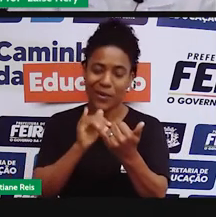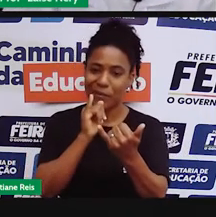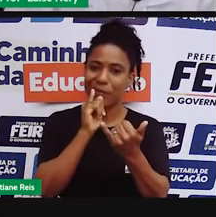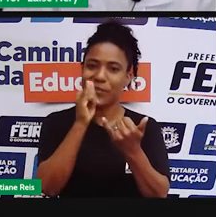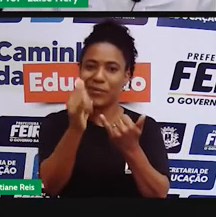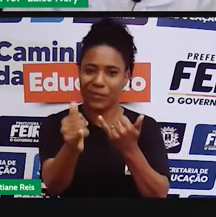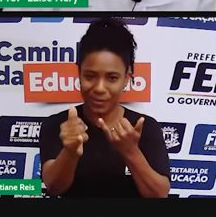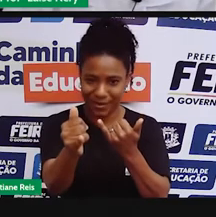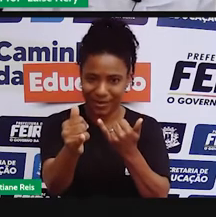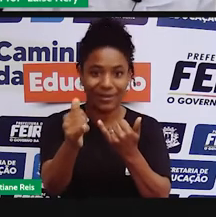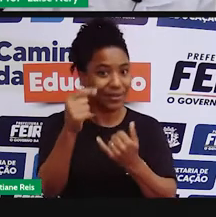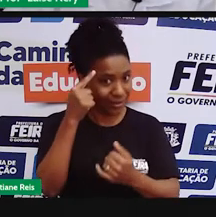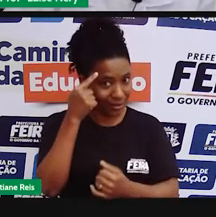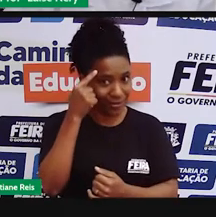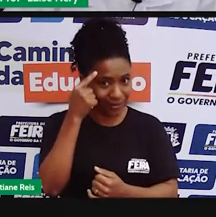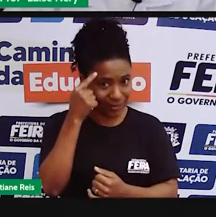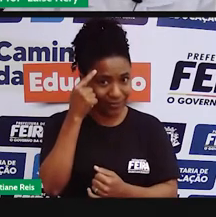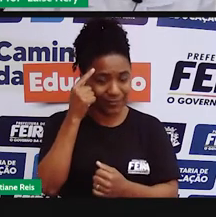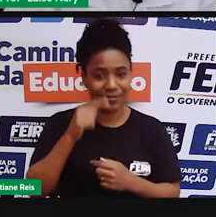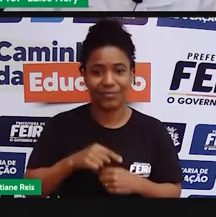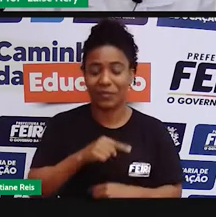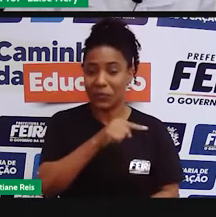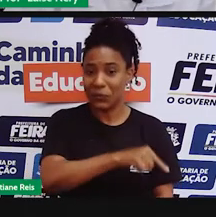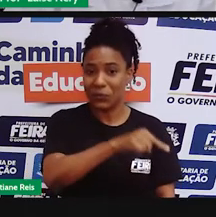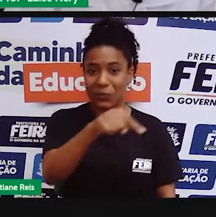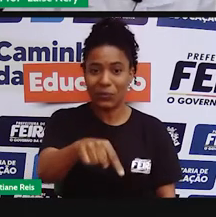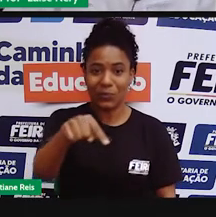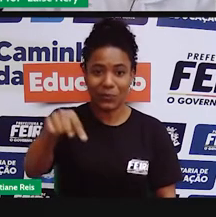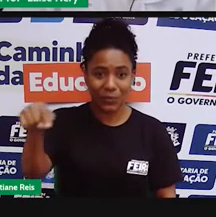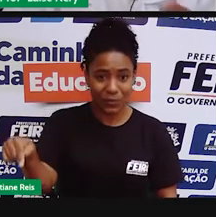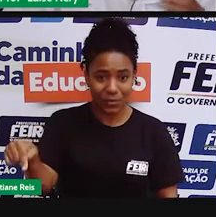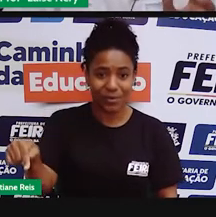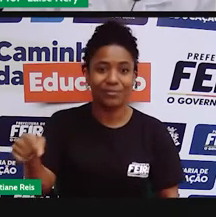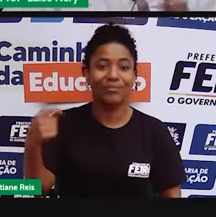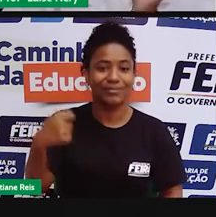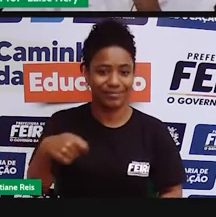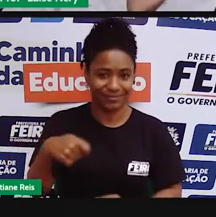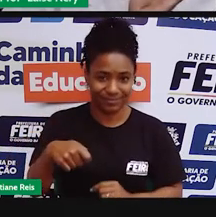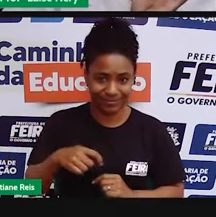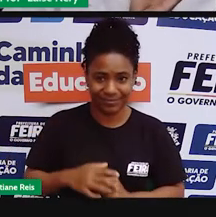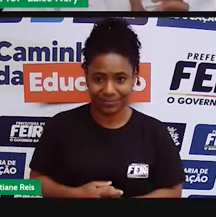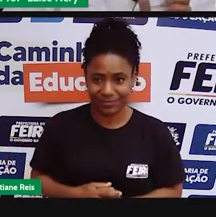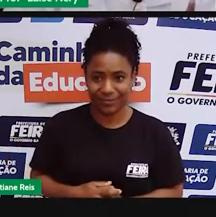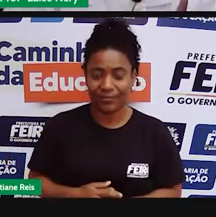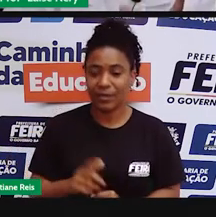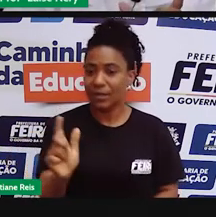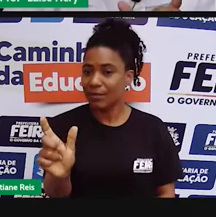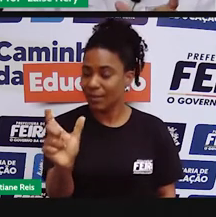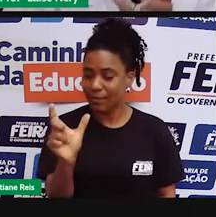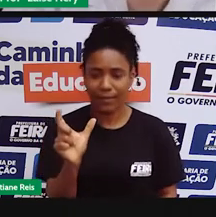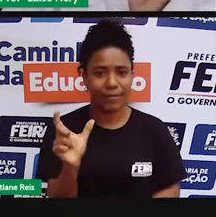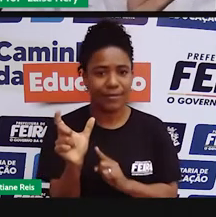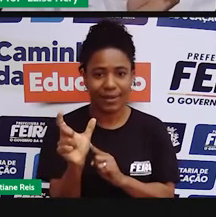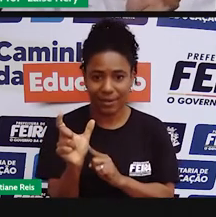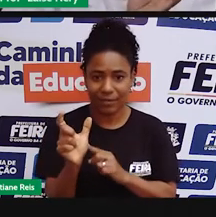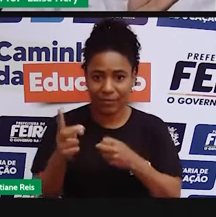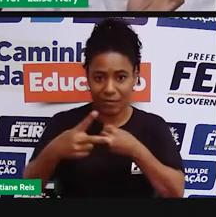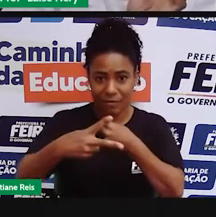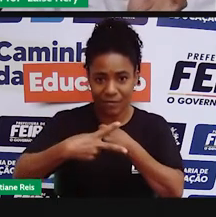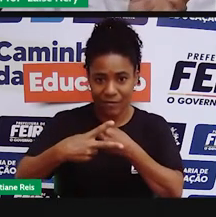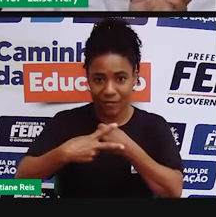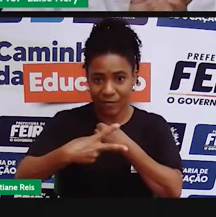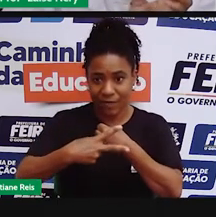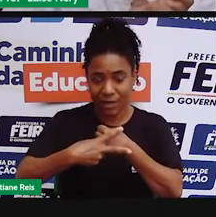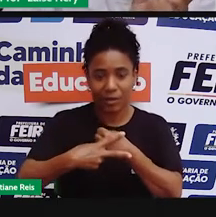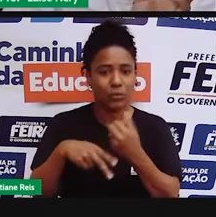fala. Nós usamos esses pronomes aqui. E a palavra, essa palavrinha, o verbo, nesse caso aqui o